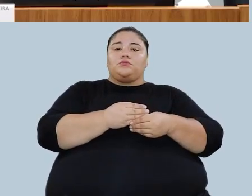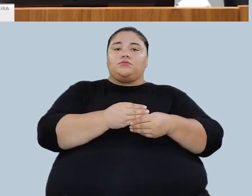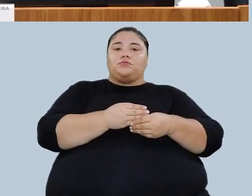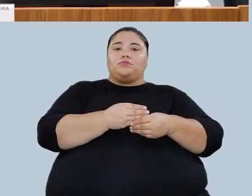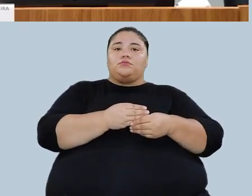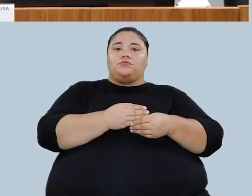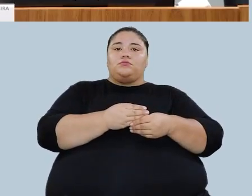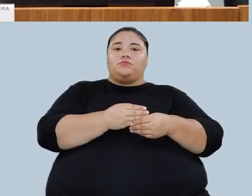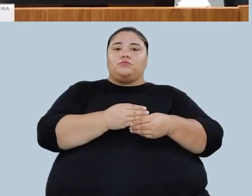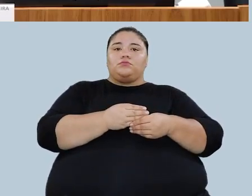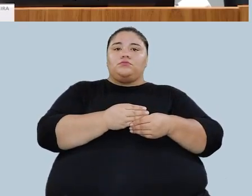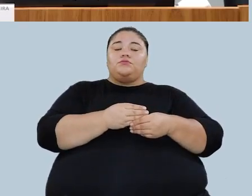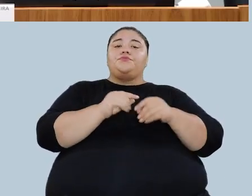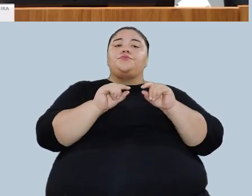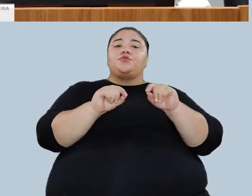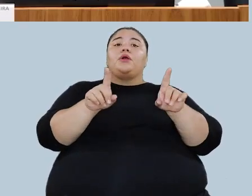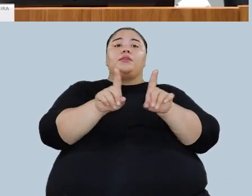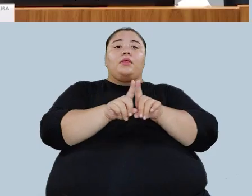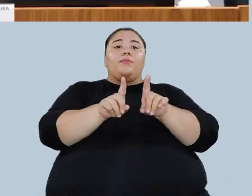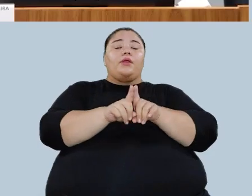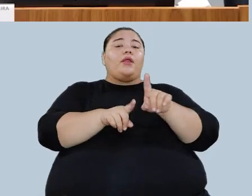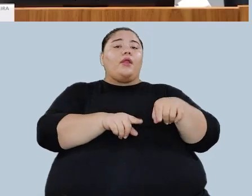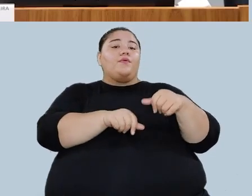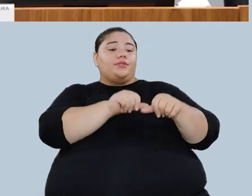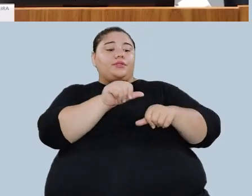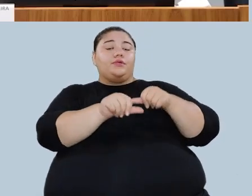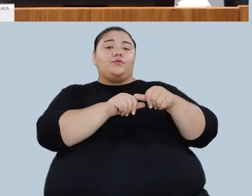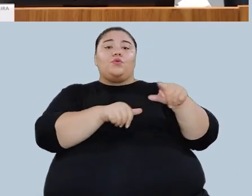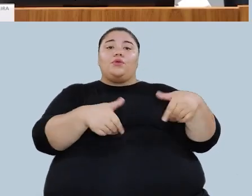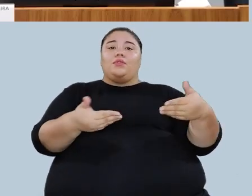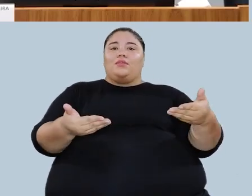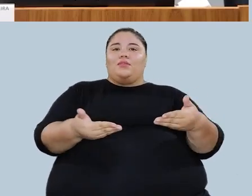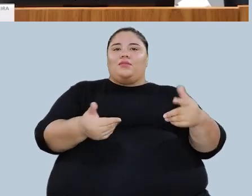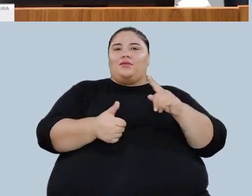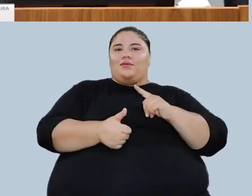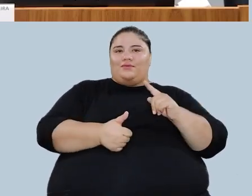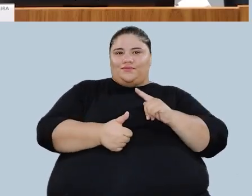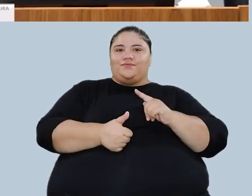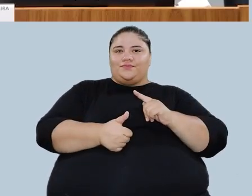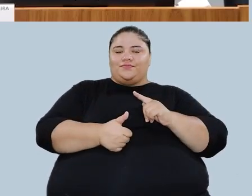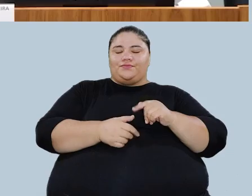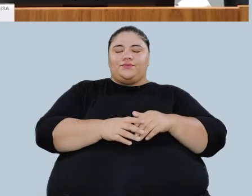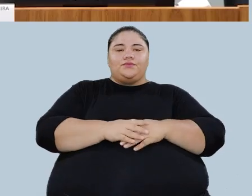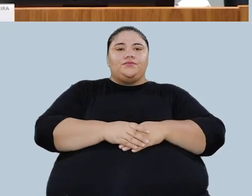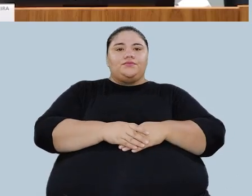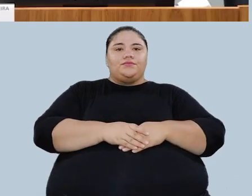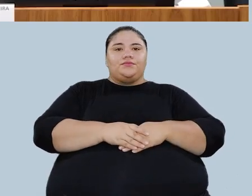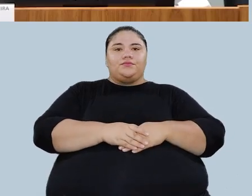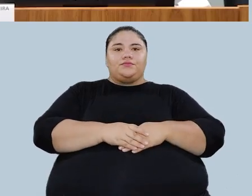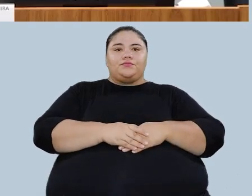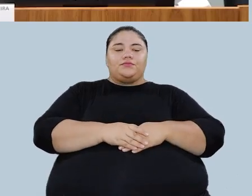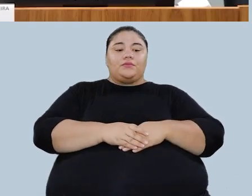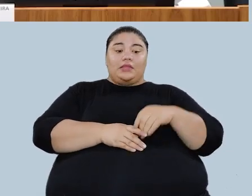o que também é uma grande transformação em relação ao que temos hoje, né? Essa parte de